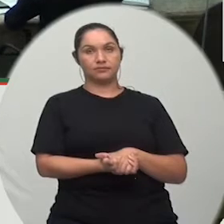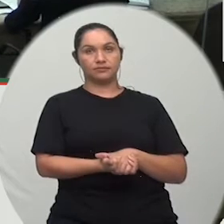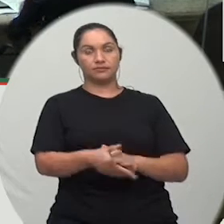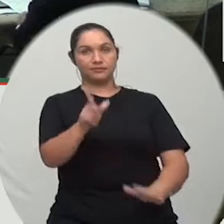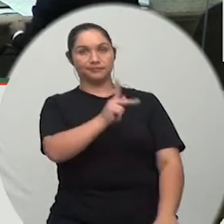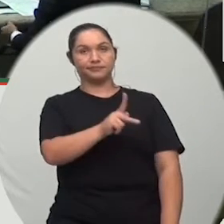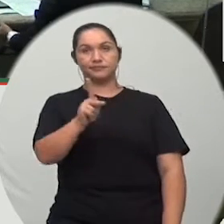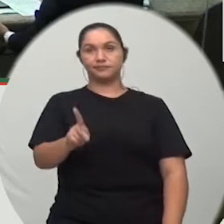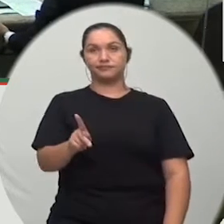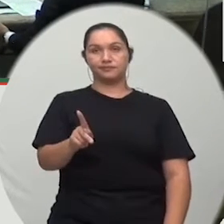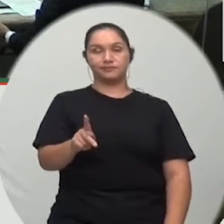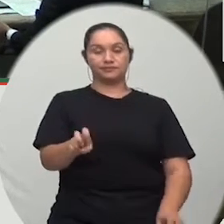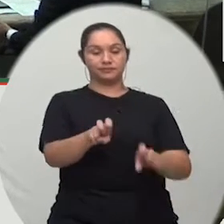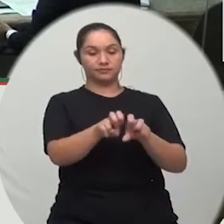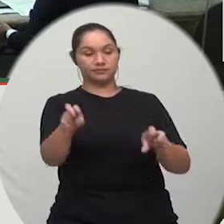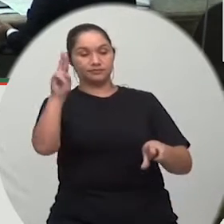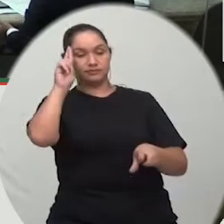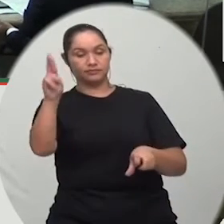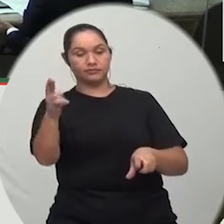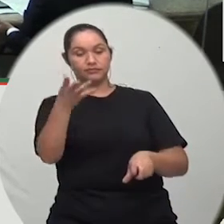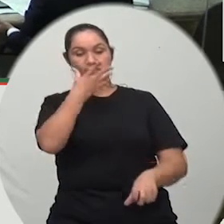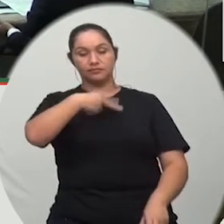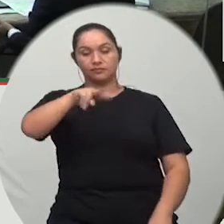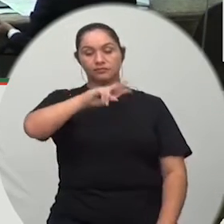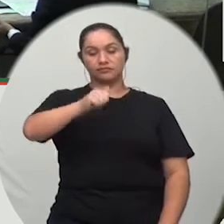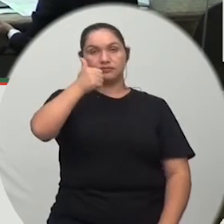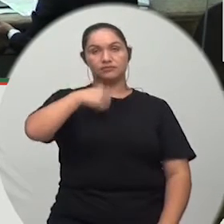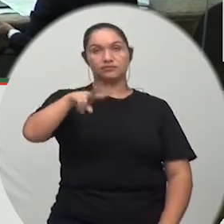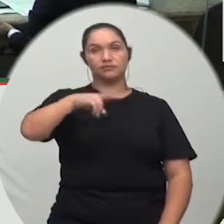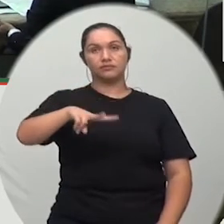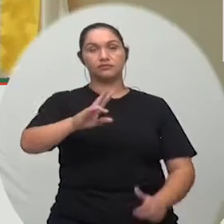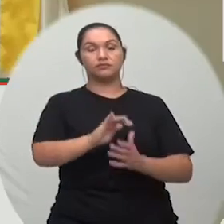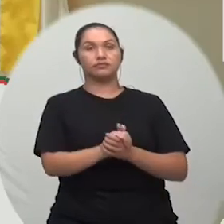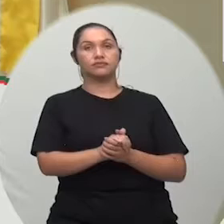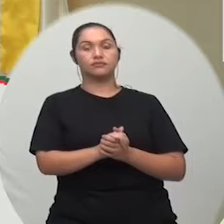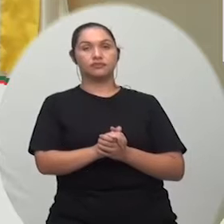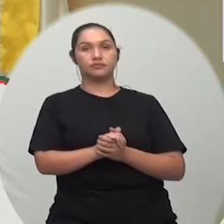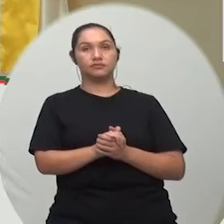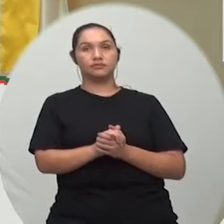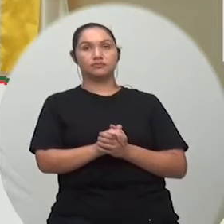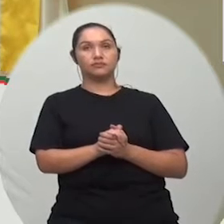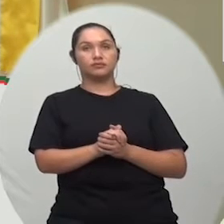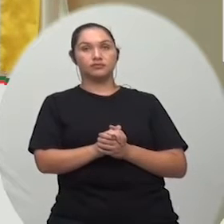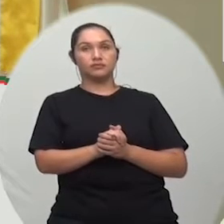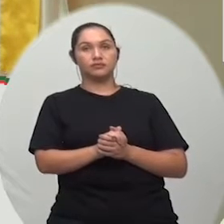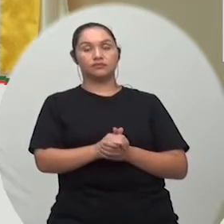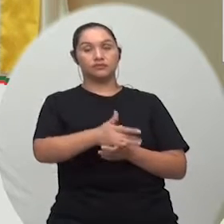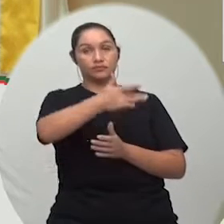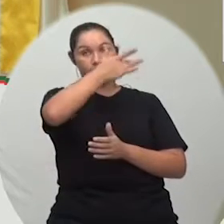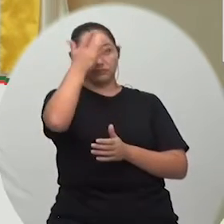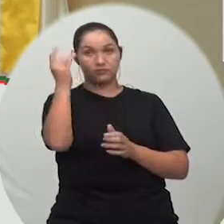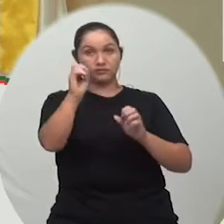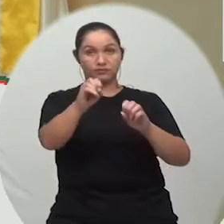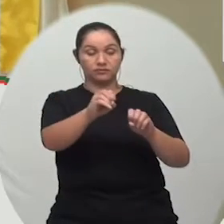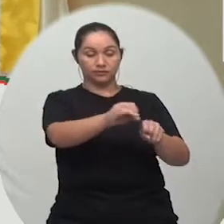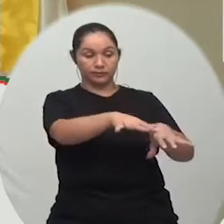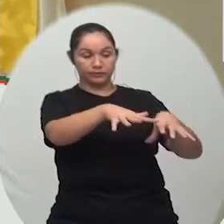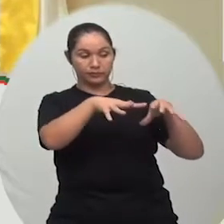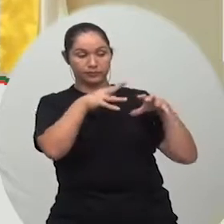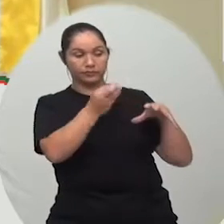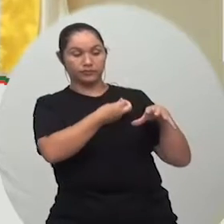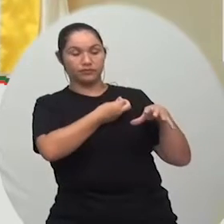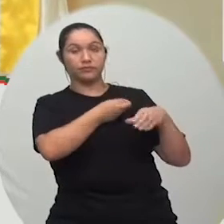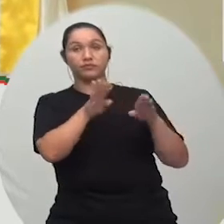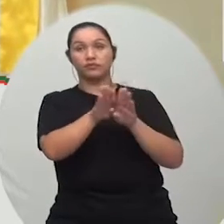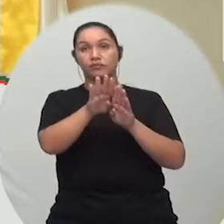Senhor presidente, membros da mesa, senhores vereadores, vereadoras, público presente, pessoal que nos acompanha